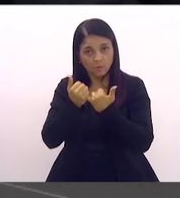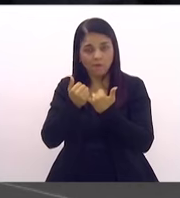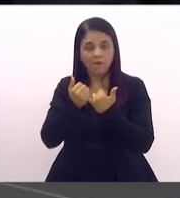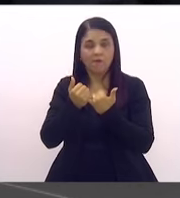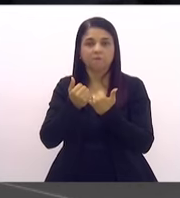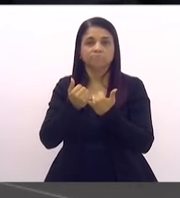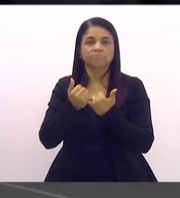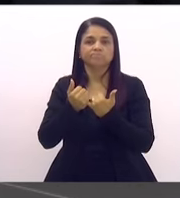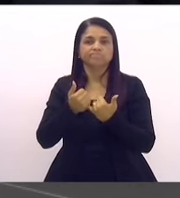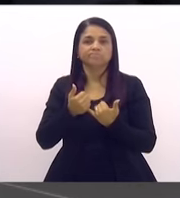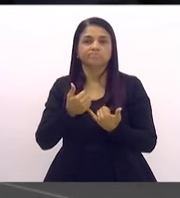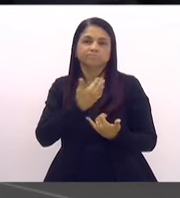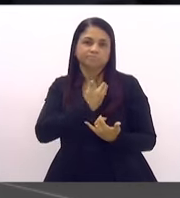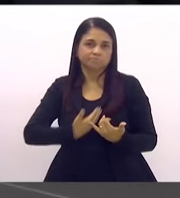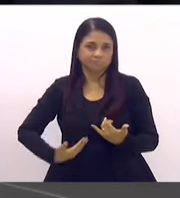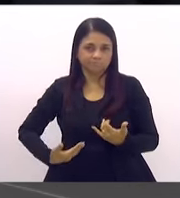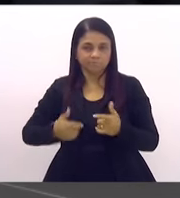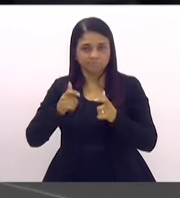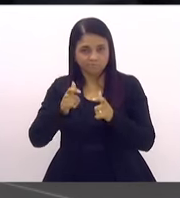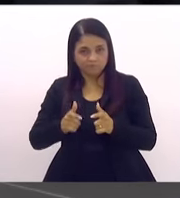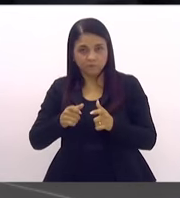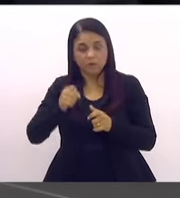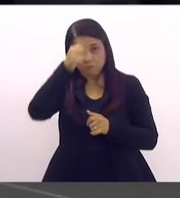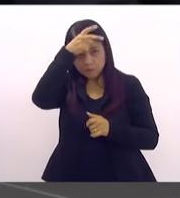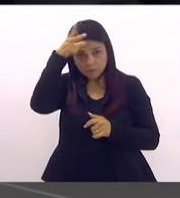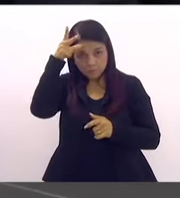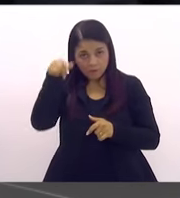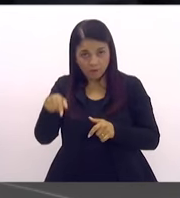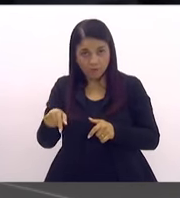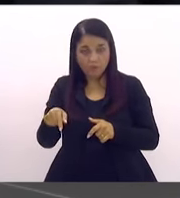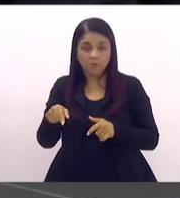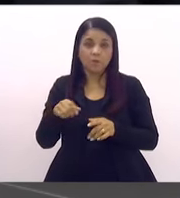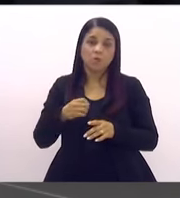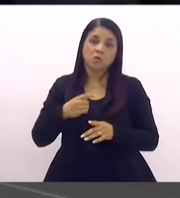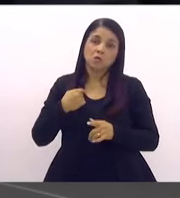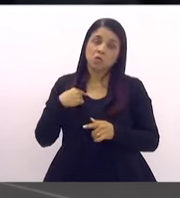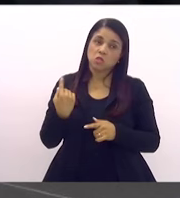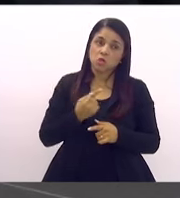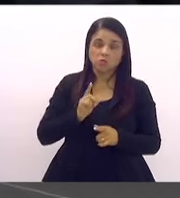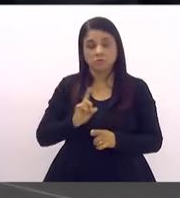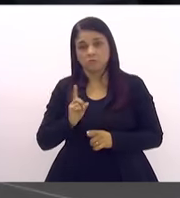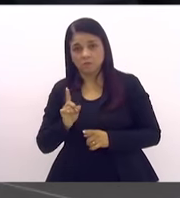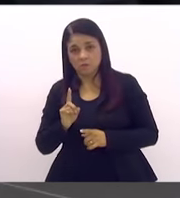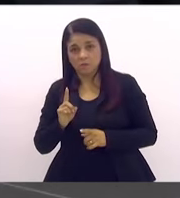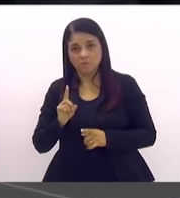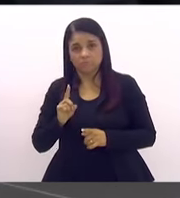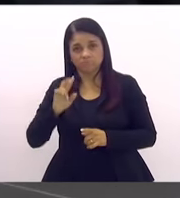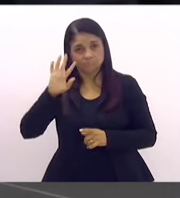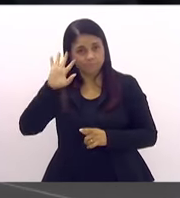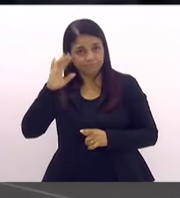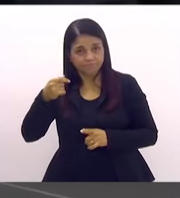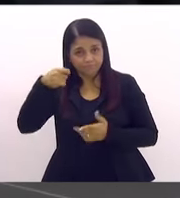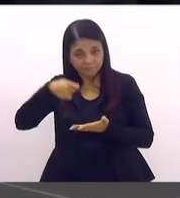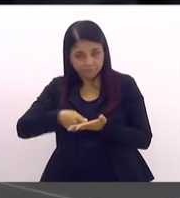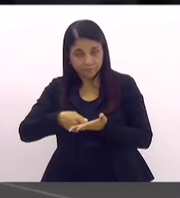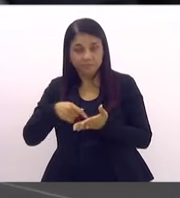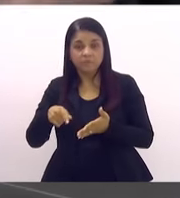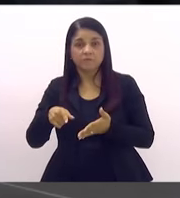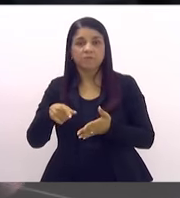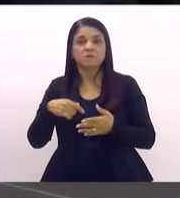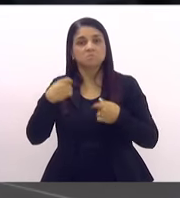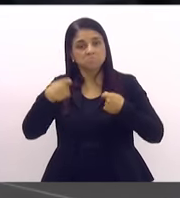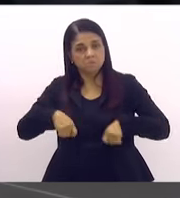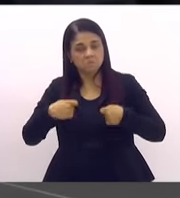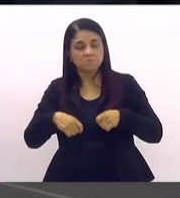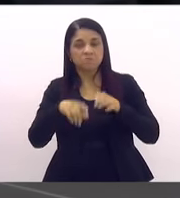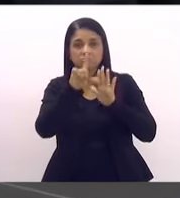público municipal, se seria atribuição nossa ou não, é uma discussão pertinente do ponto de vista jurídico, que a gente não vai